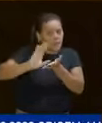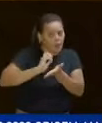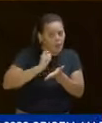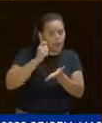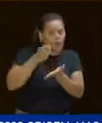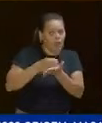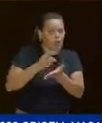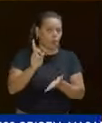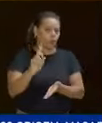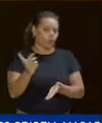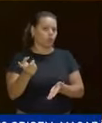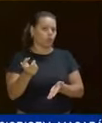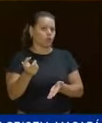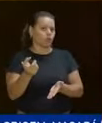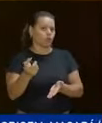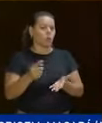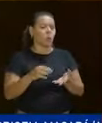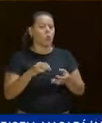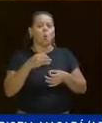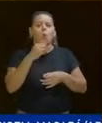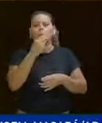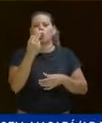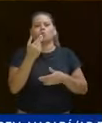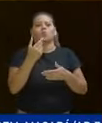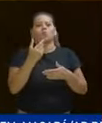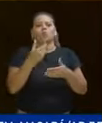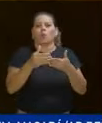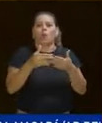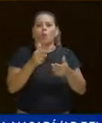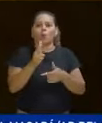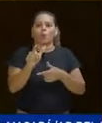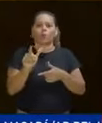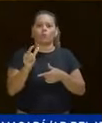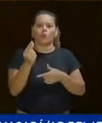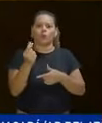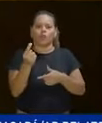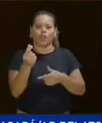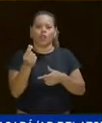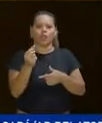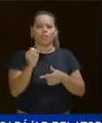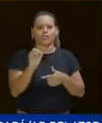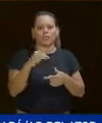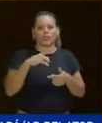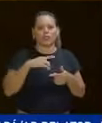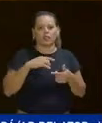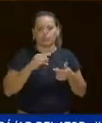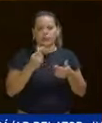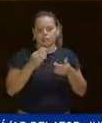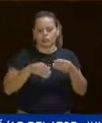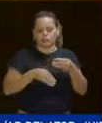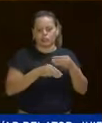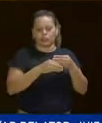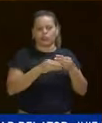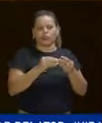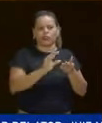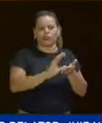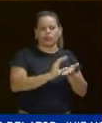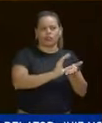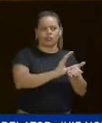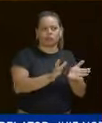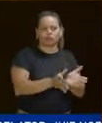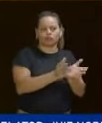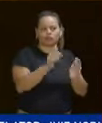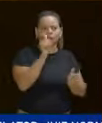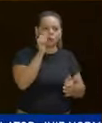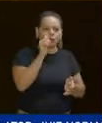fazer, incluída em tais hipóteses a devolução de valores ou acréscimo nos gastos com o programa de incentivo à formação política das